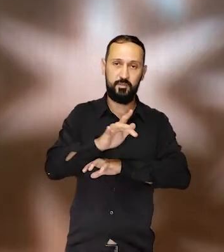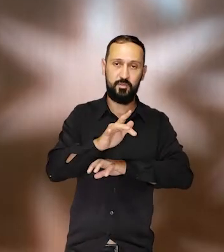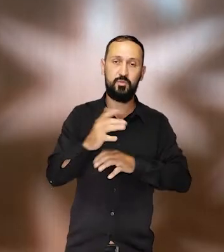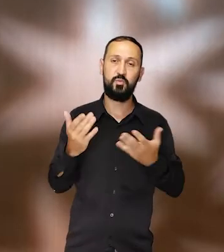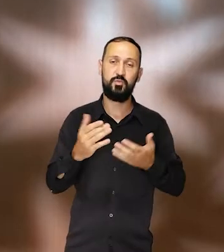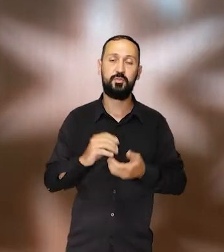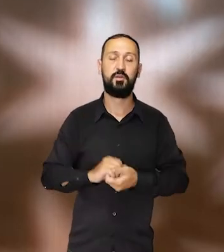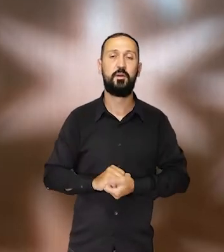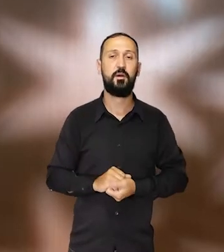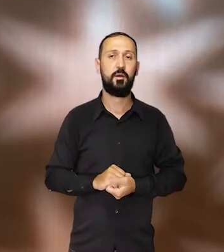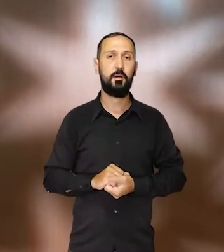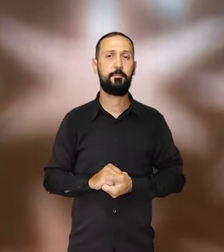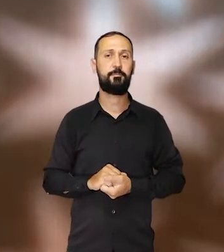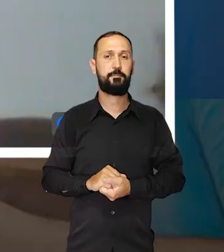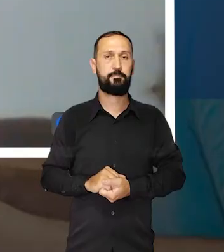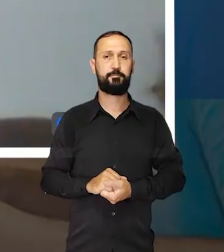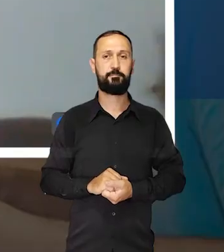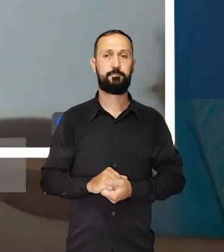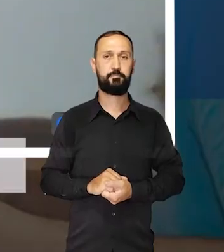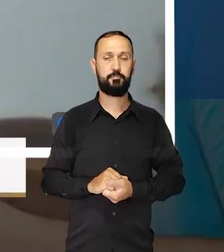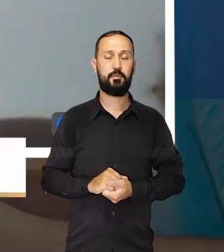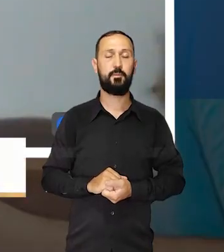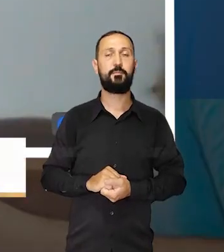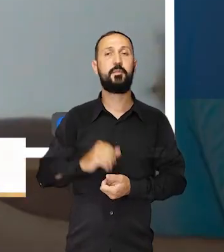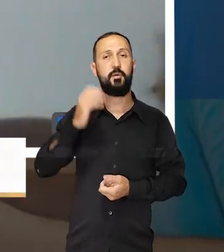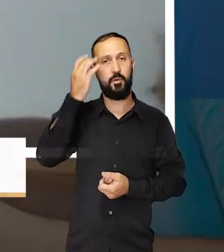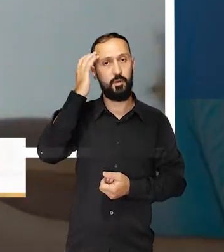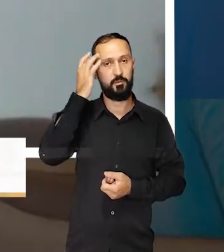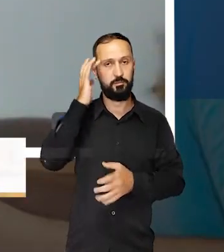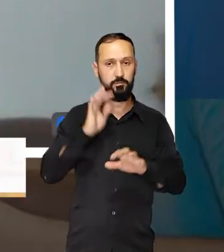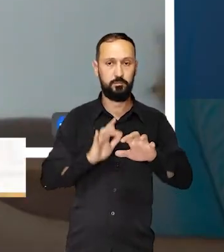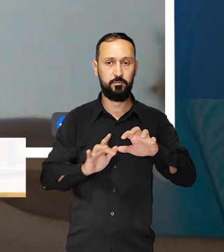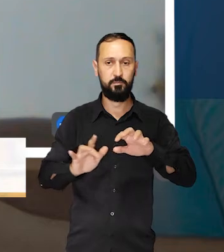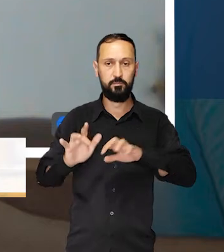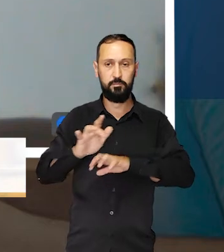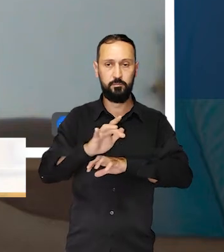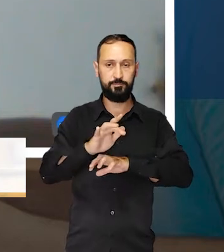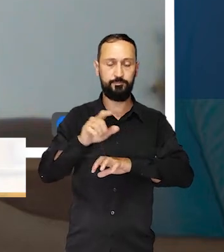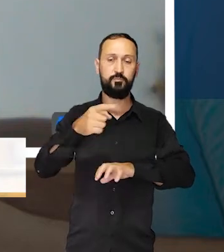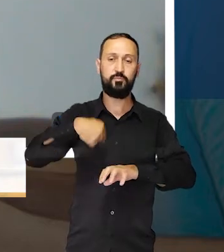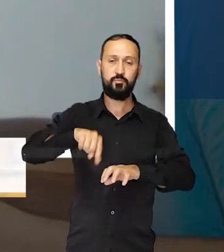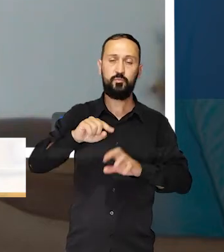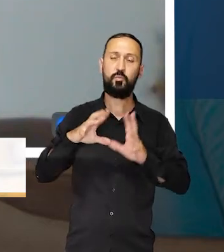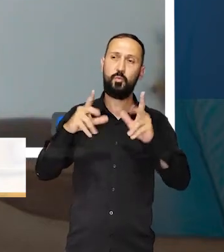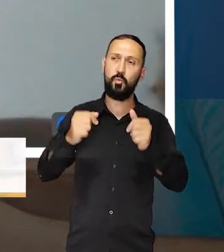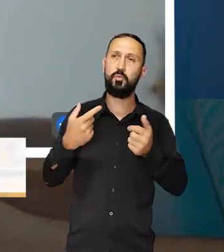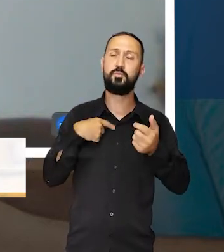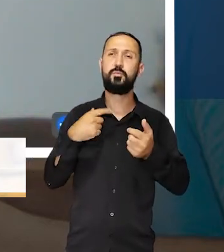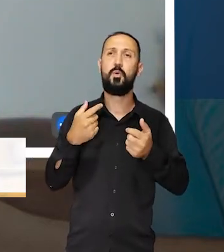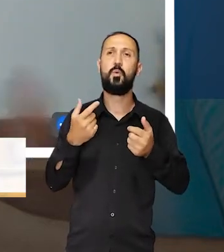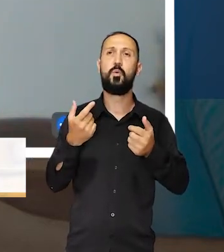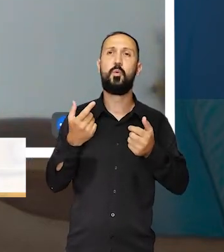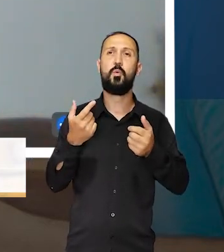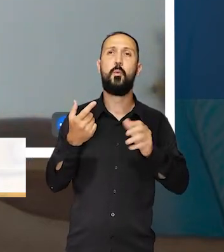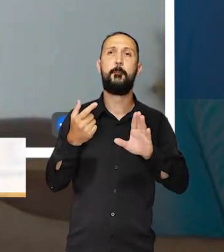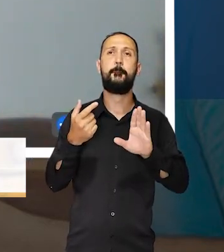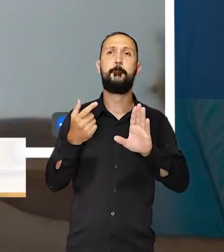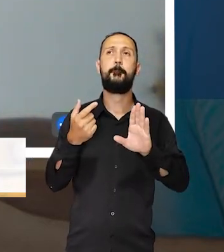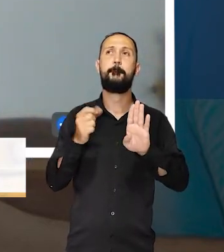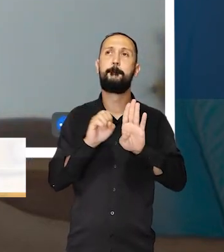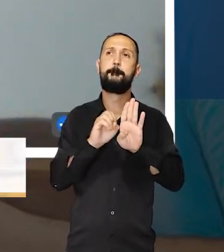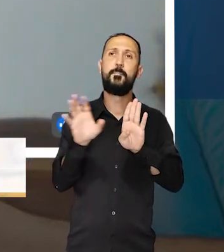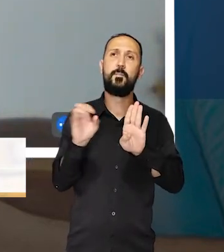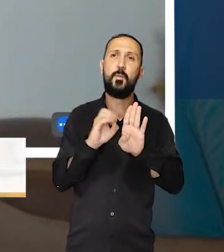das mídias digitais? João Berto, as mídias digitais, todas elas, os